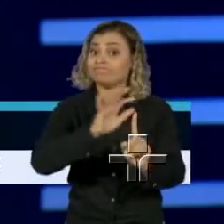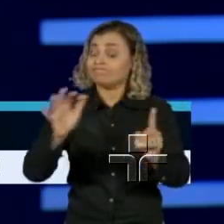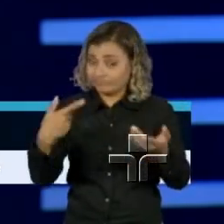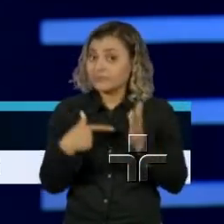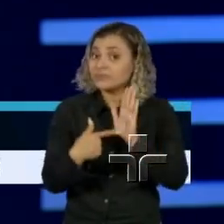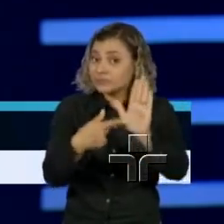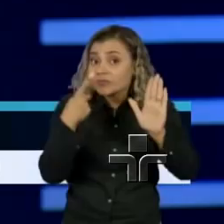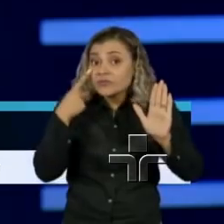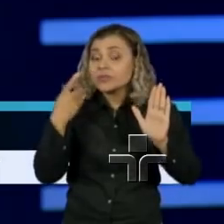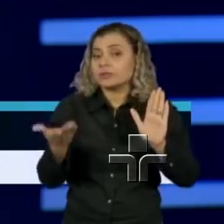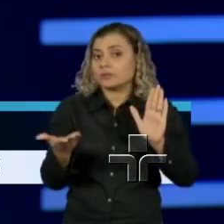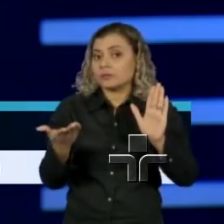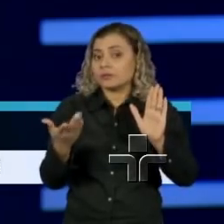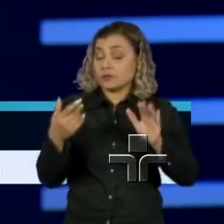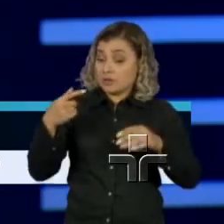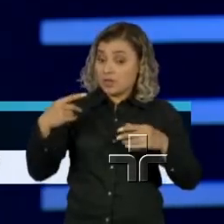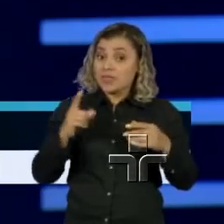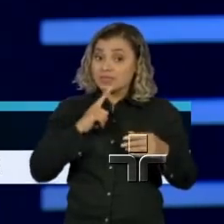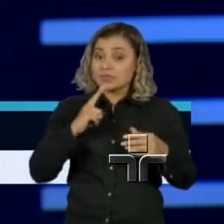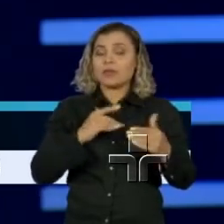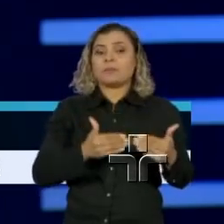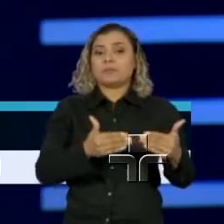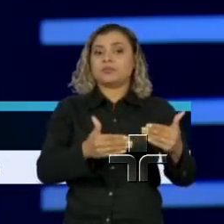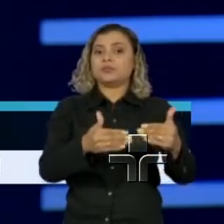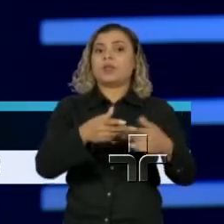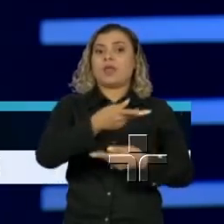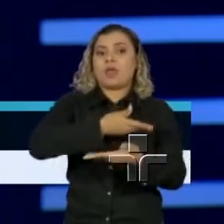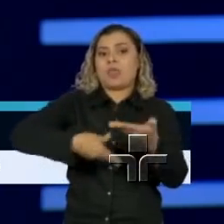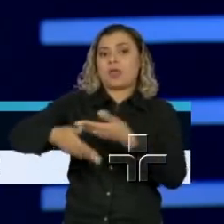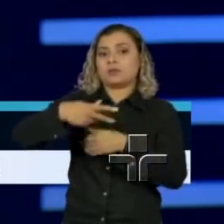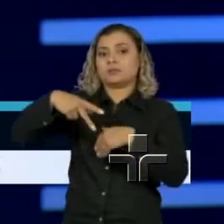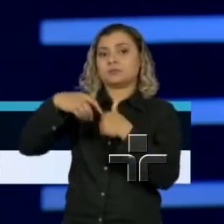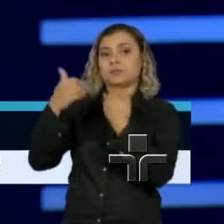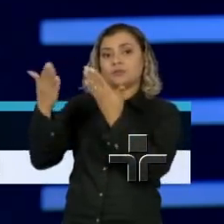seja, nós temos no Ministério das Relações Exteriores um estagiário